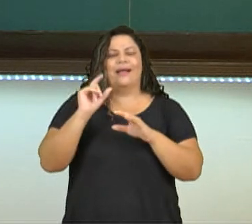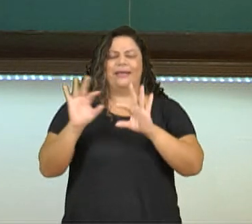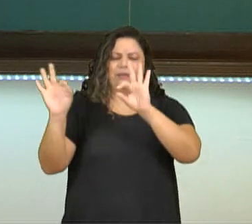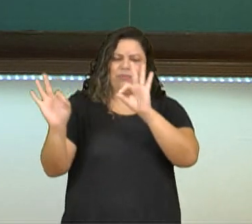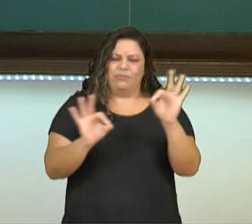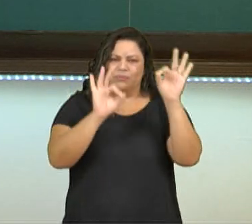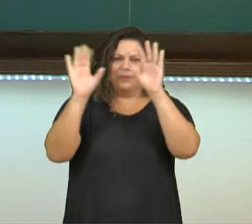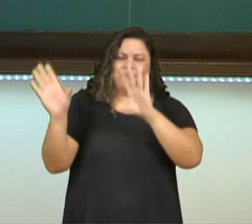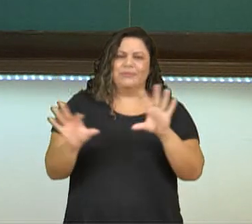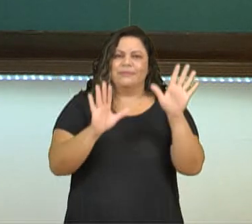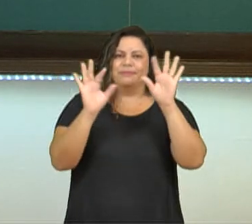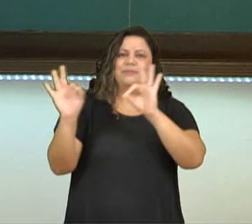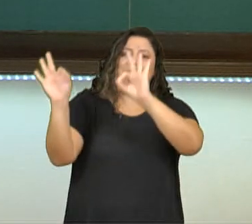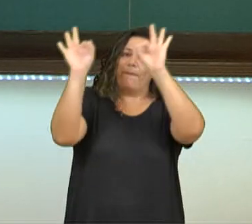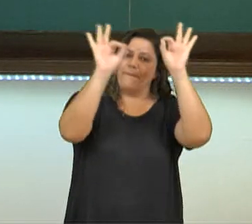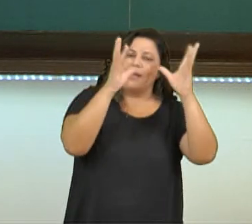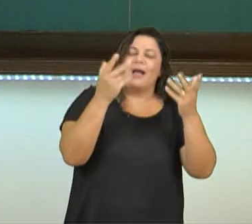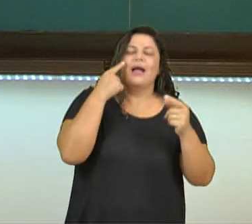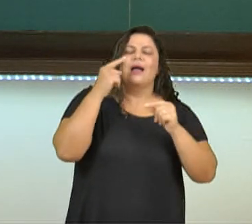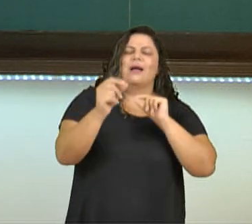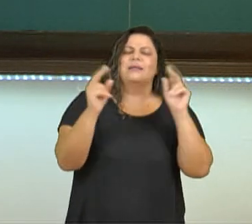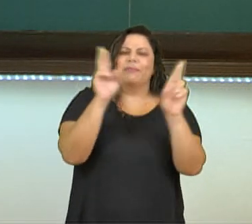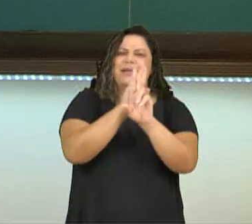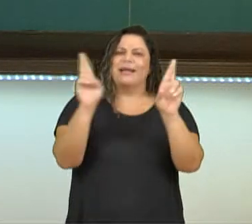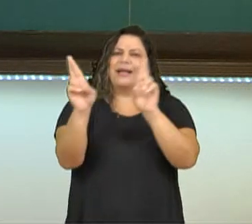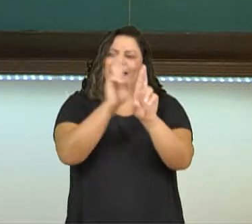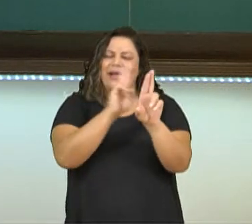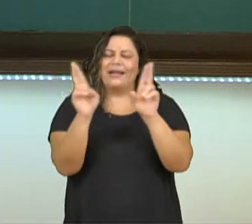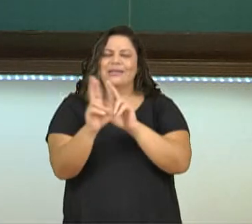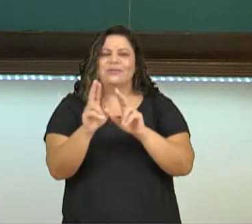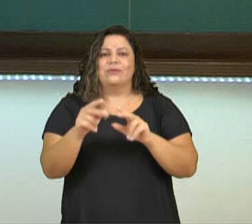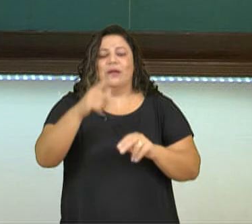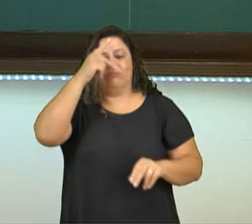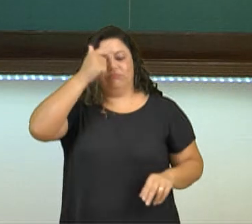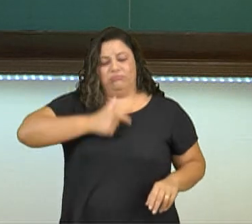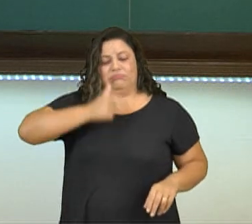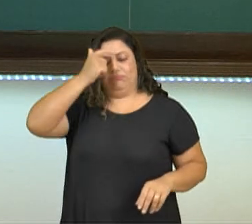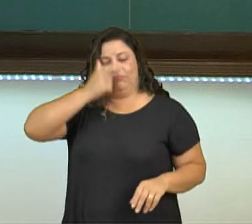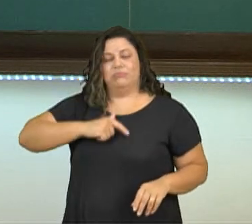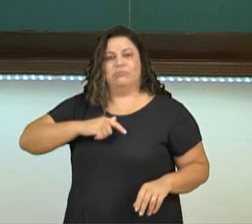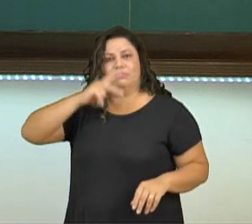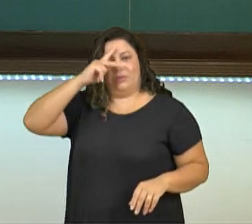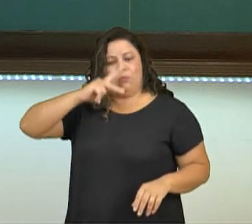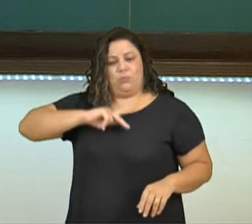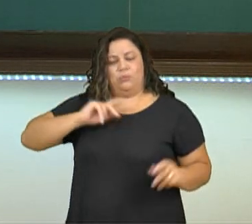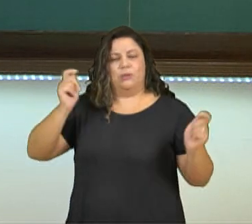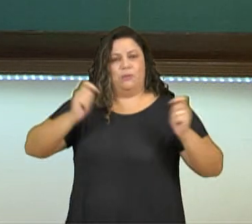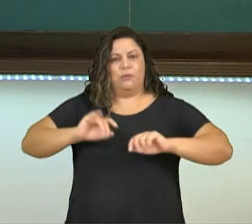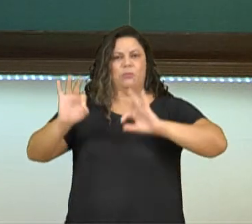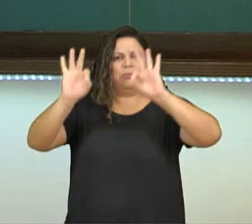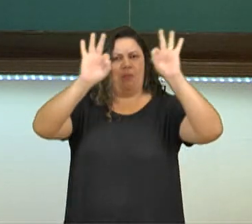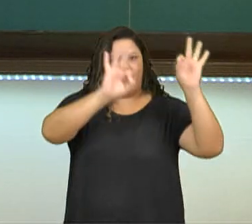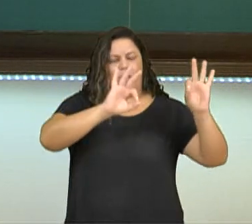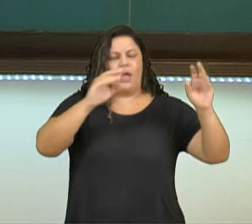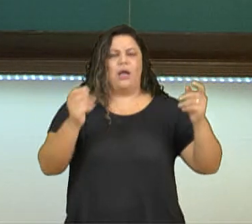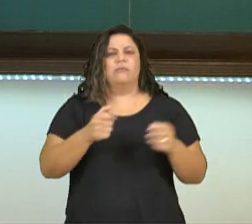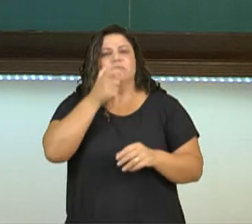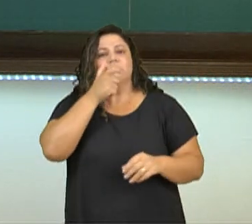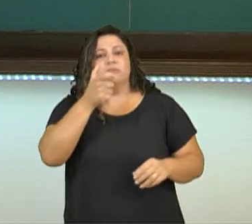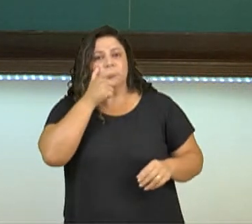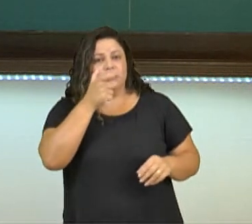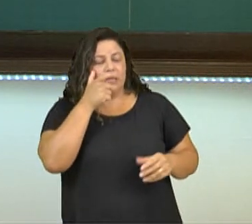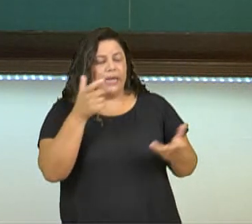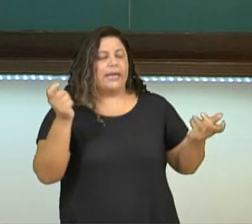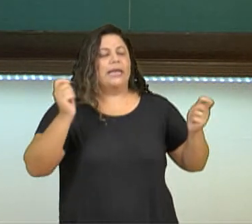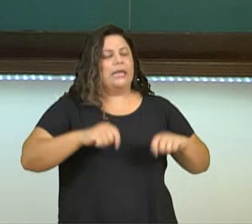aqueles vídeos também estão relacionadas ao seu perfil, haja vista que, de acordo com os seus interesses de navegação,